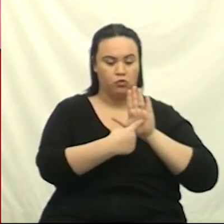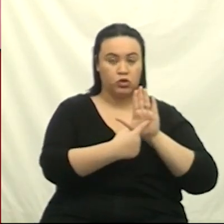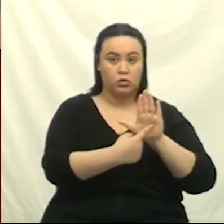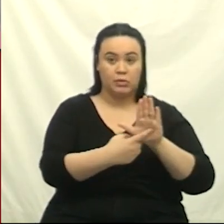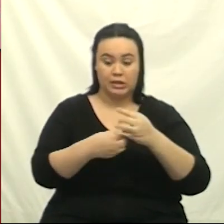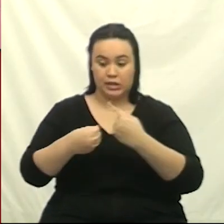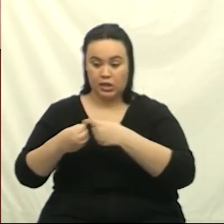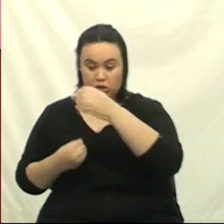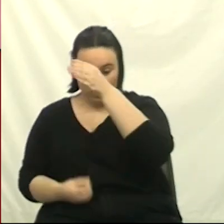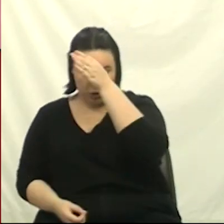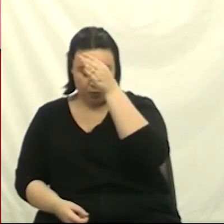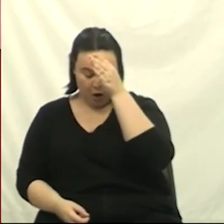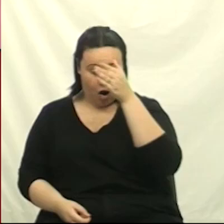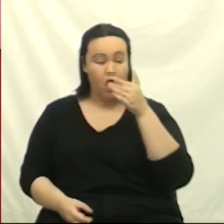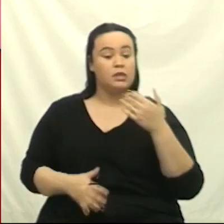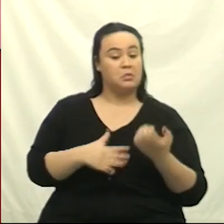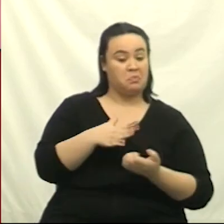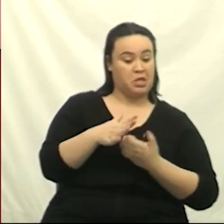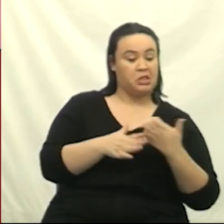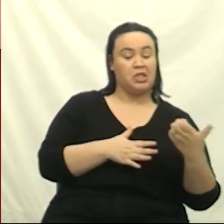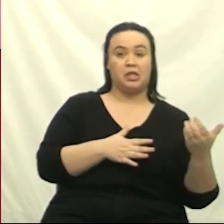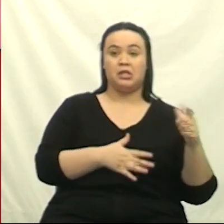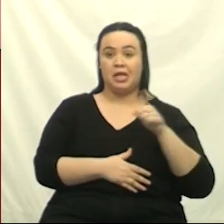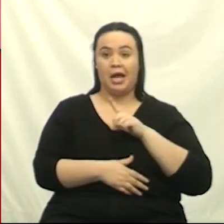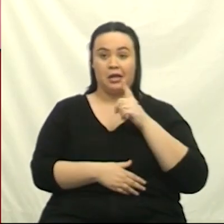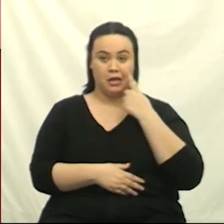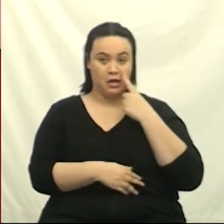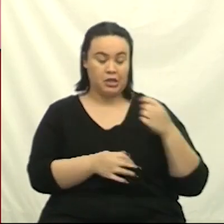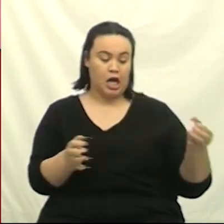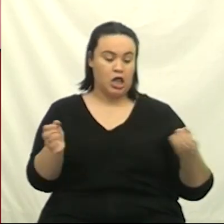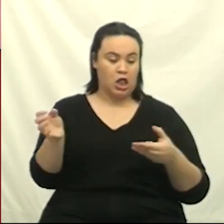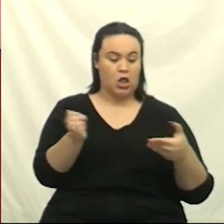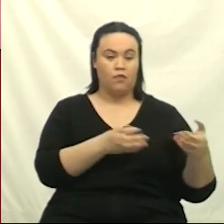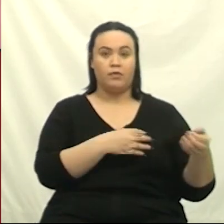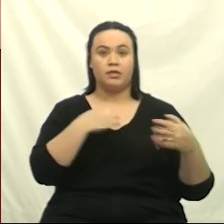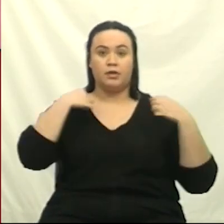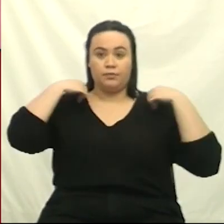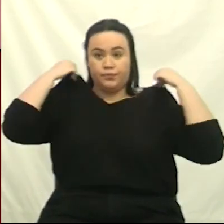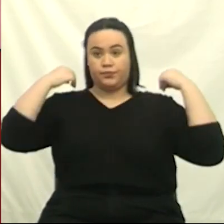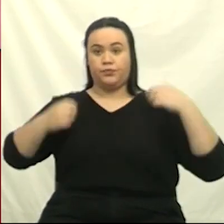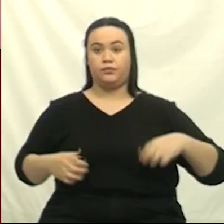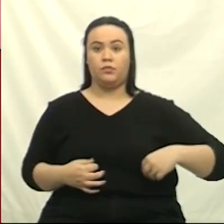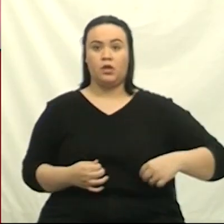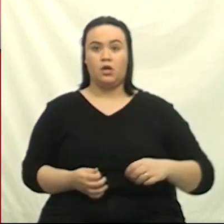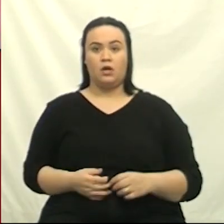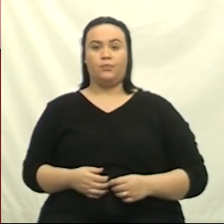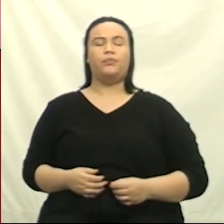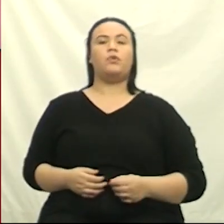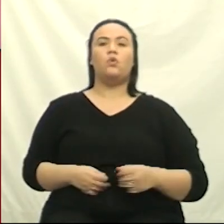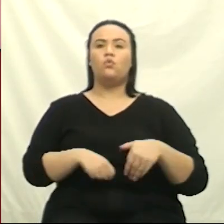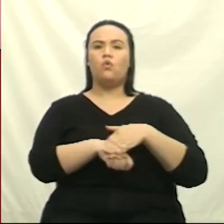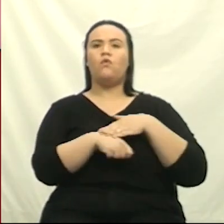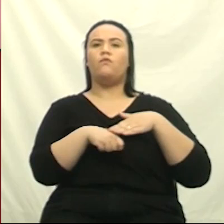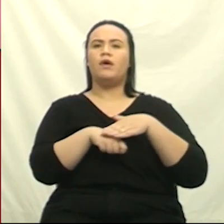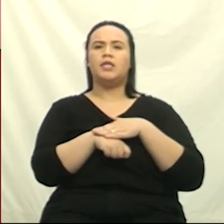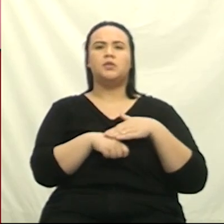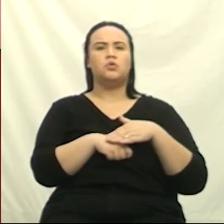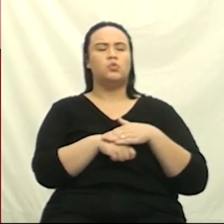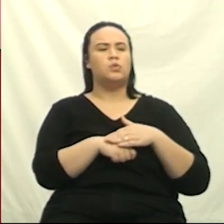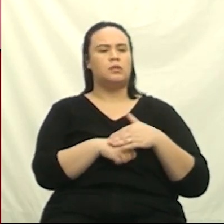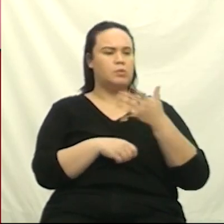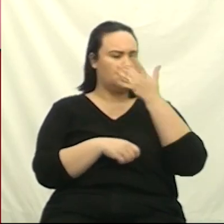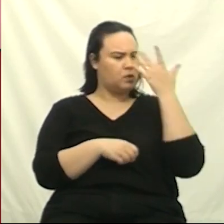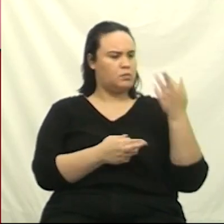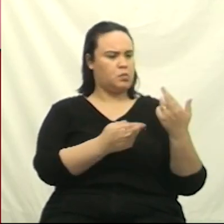Criciúmense as empresas que nós temos de inovação aqui em Criciúma e quando eu converso com os CEOs com os donos dessas empresas